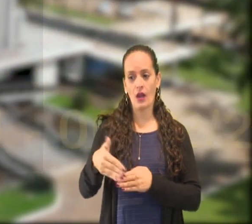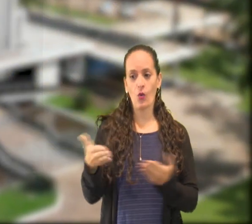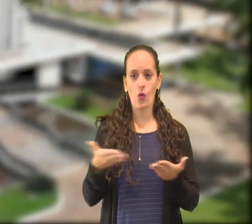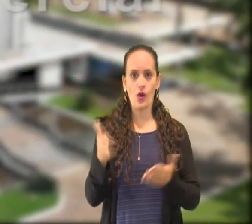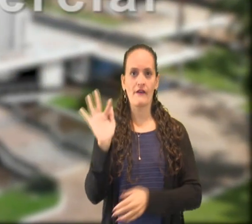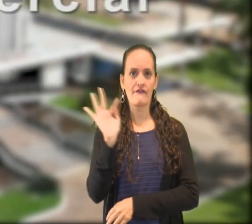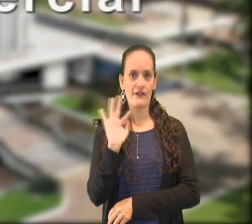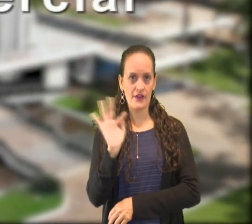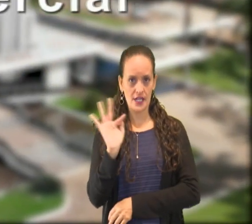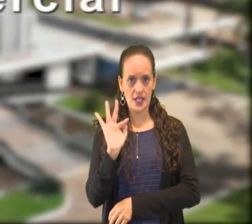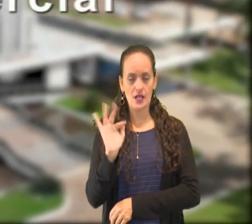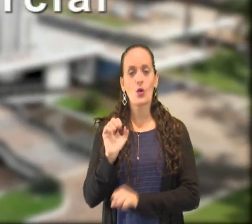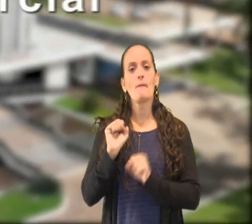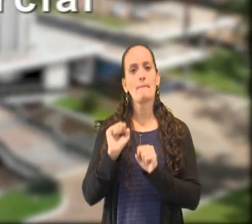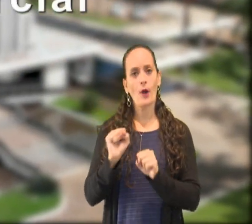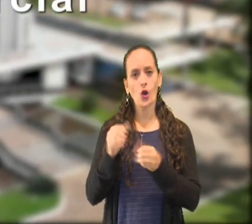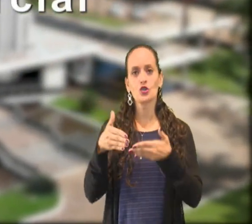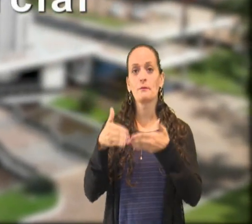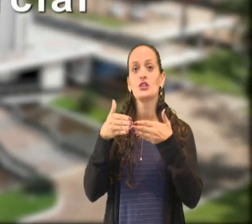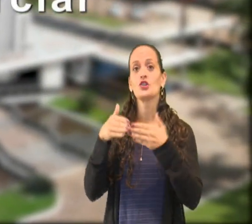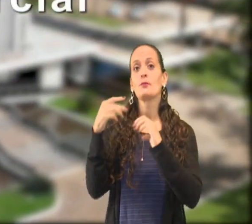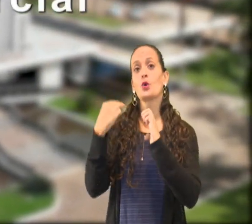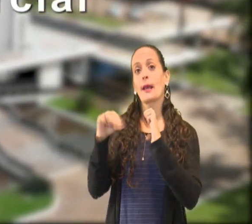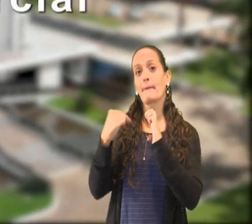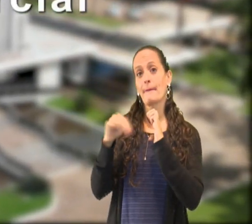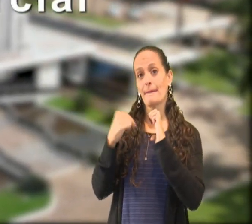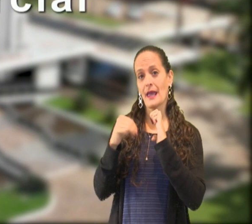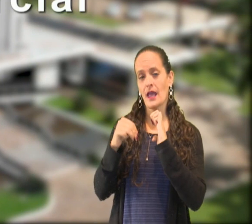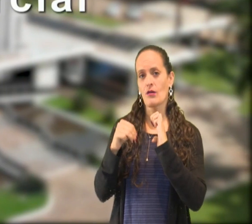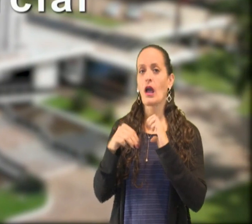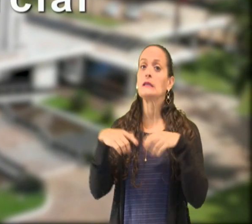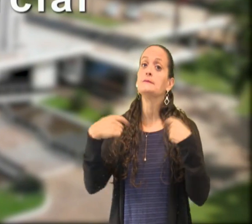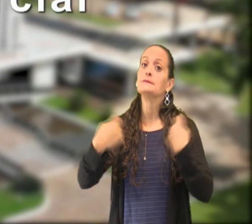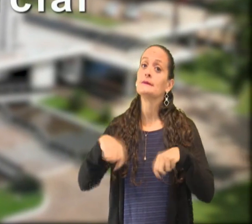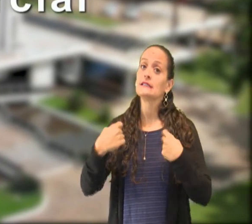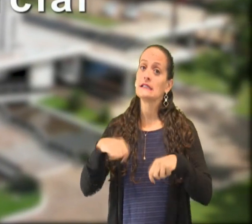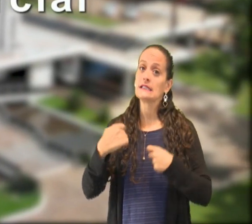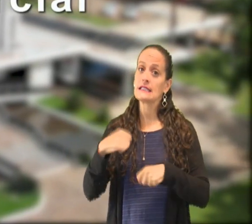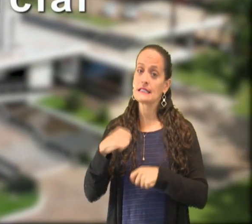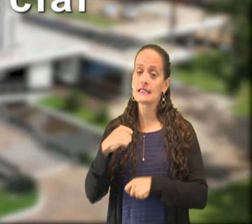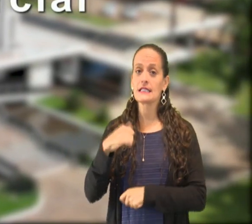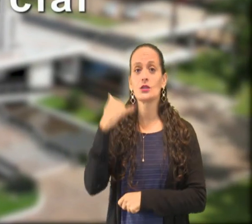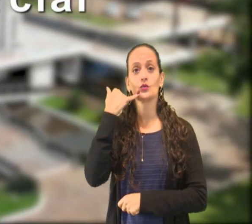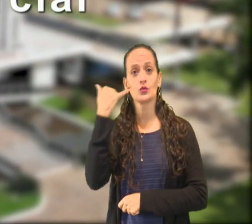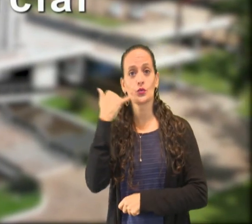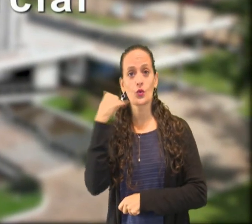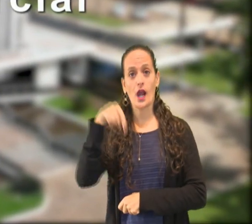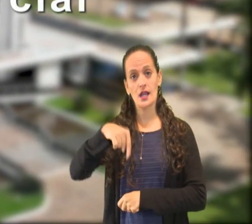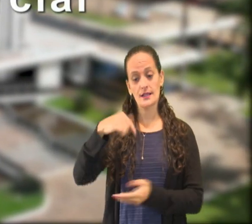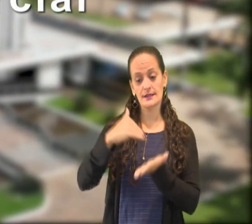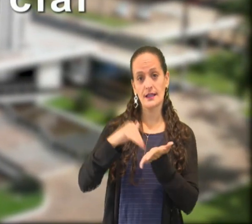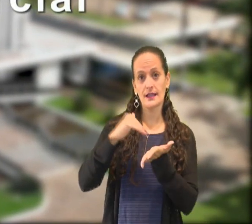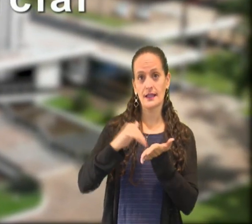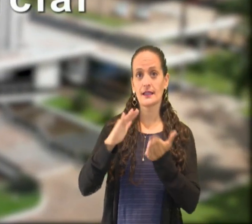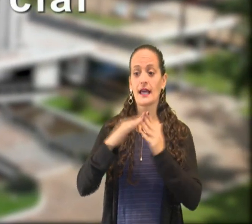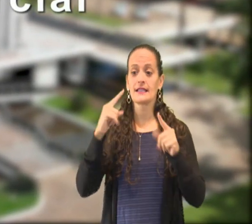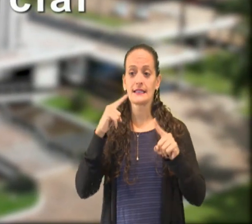respectivamente, podem obtê-las por e-mail. Para tanto, basta solicitá-las via telefone da Igreja,